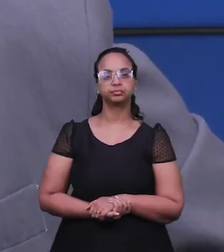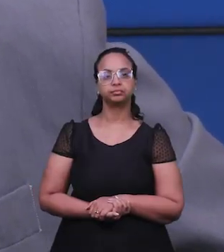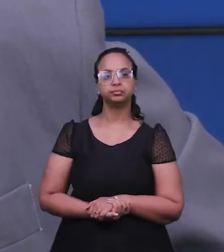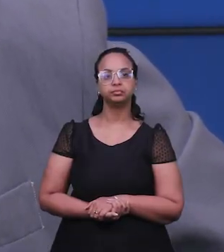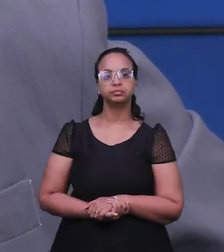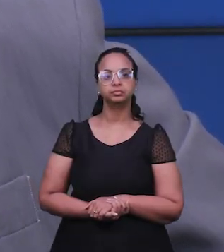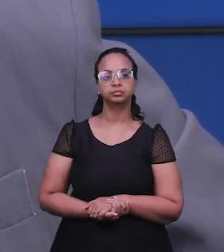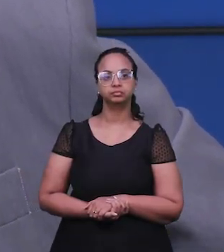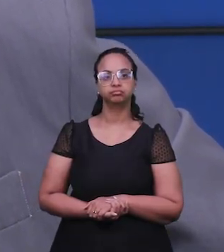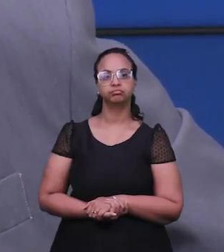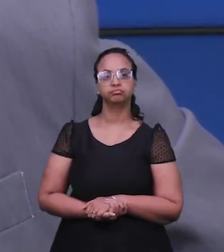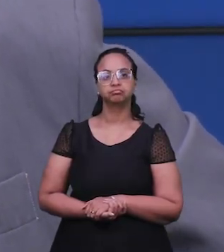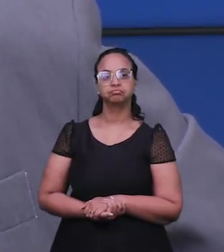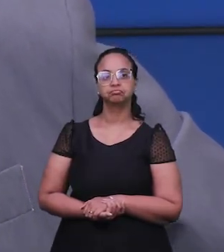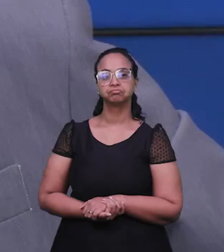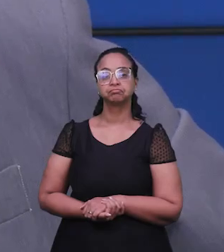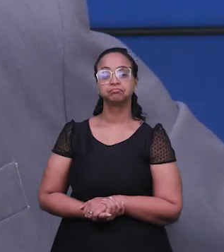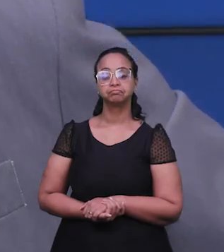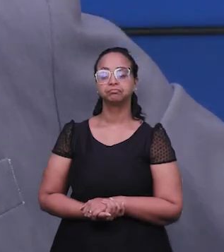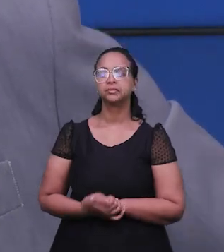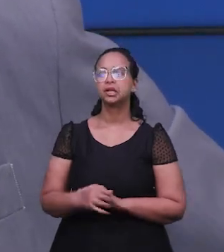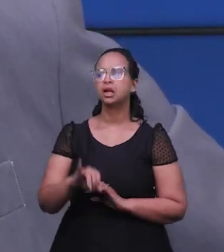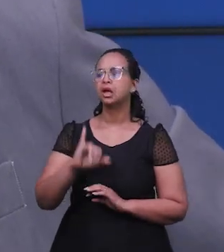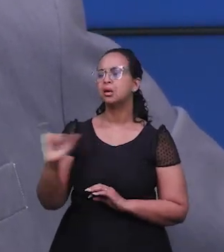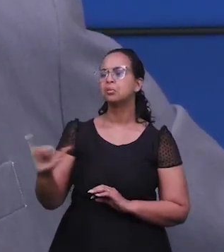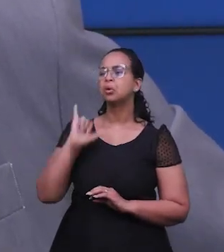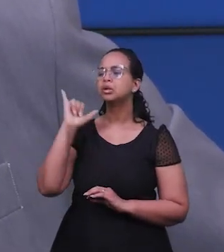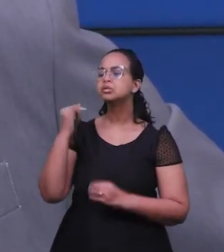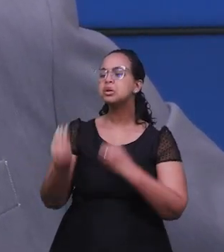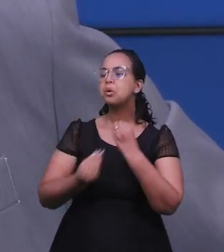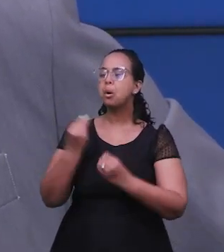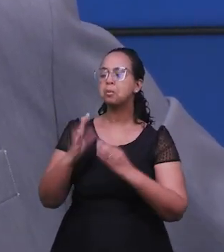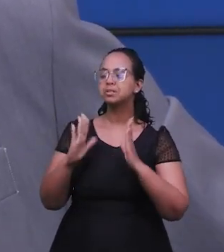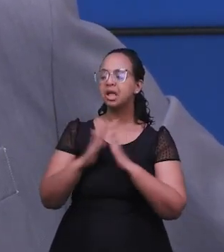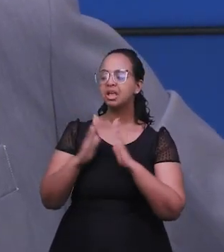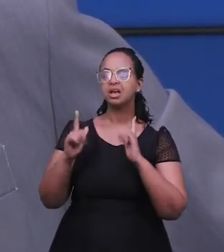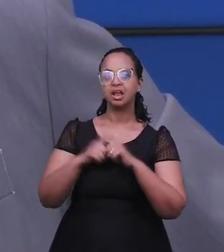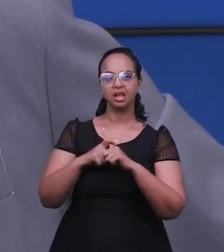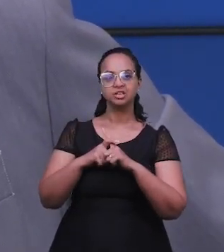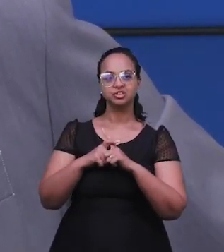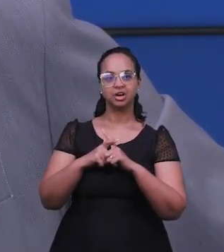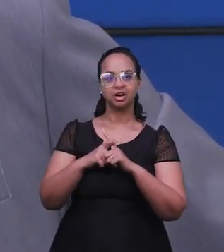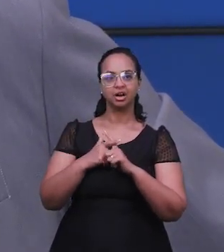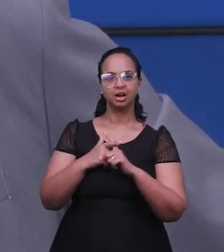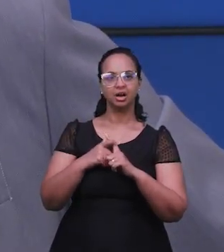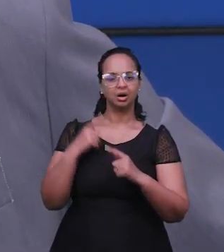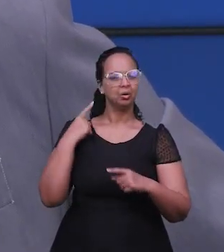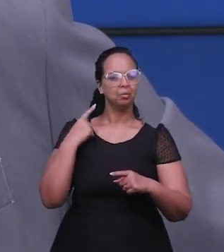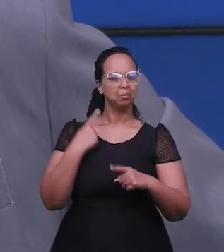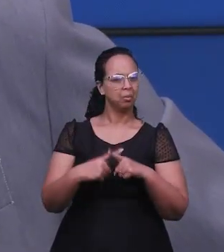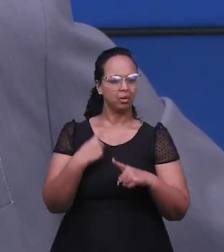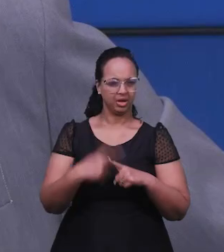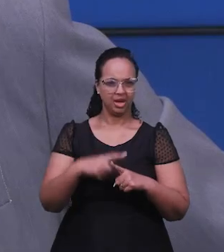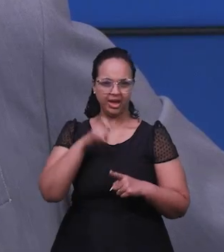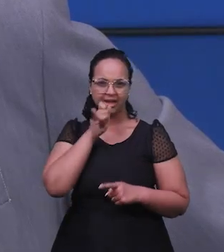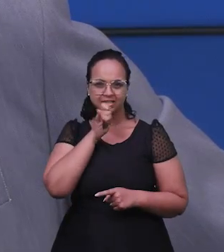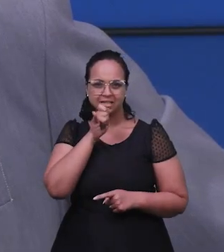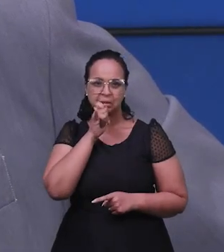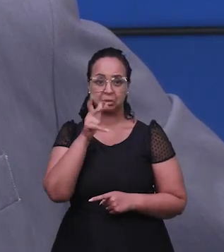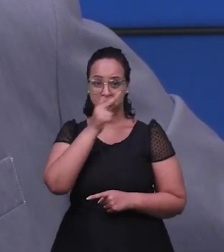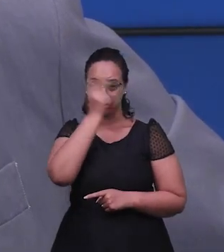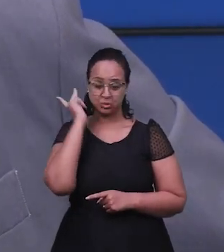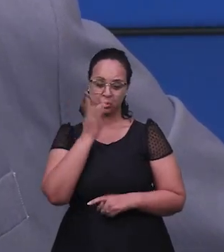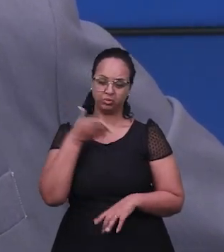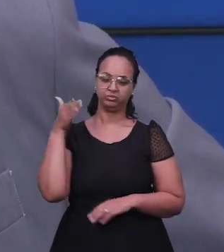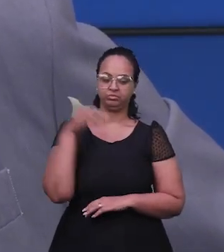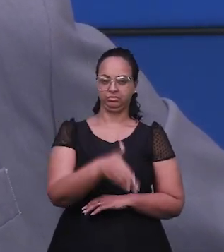pastor Antônio Falcão, a importância da igreja local. Porque o irmão ali